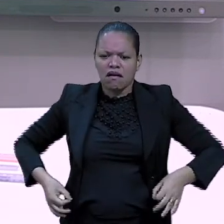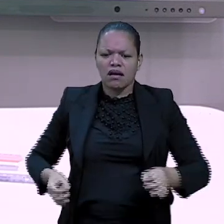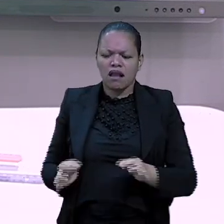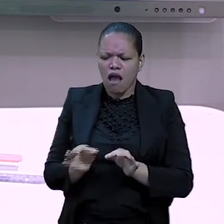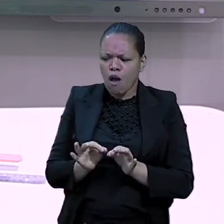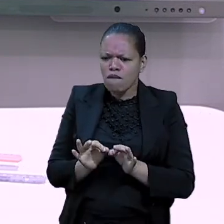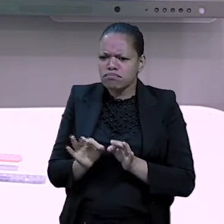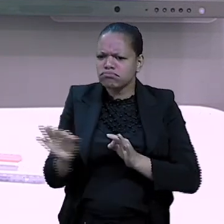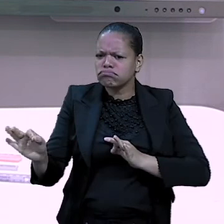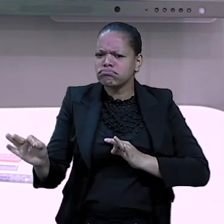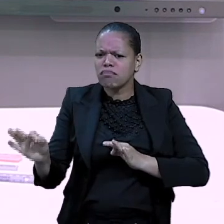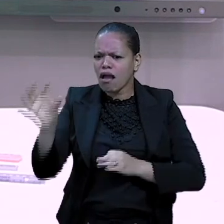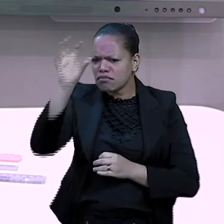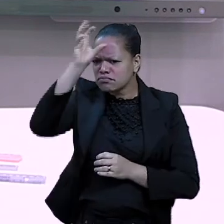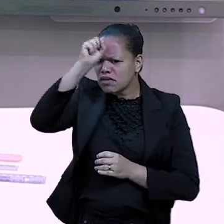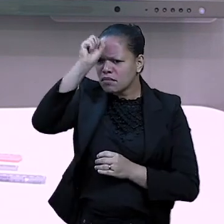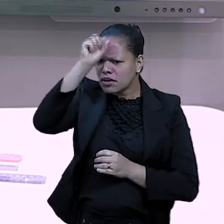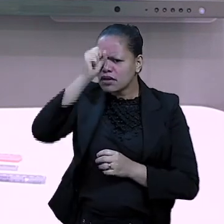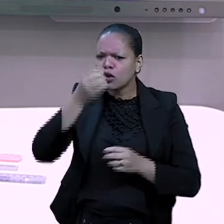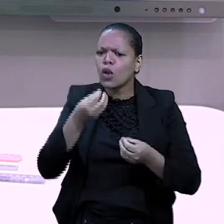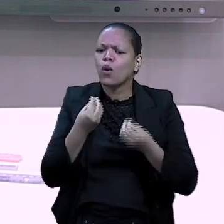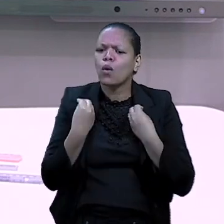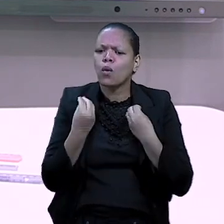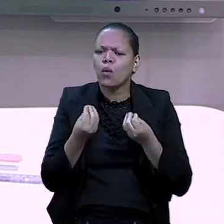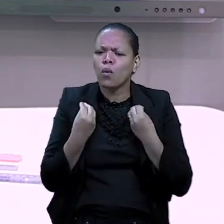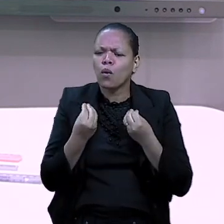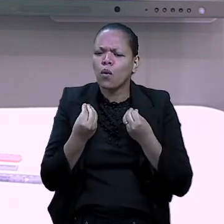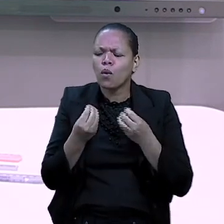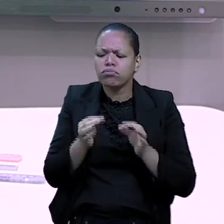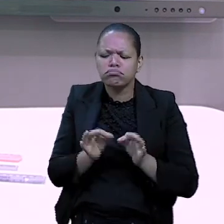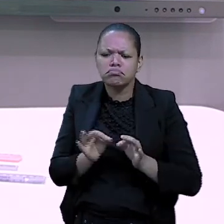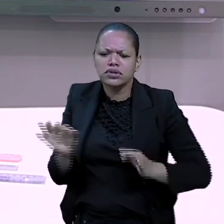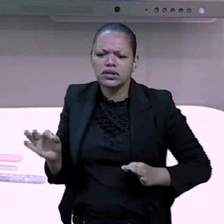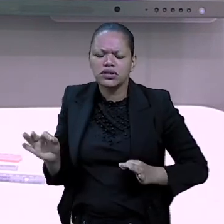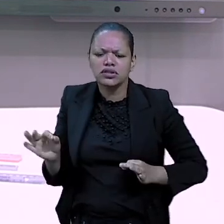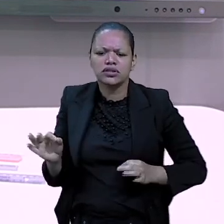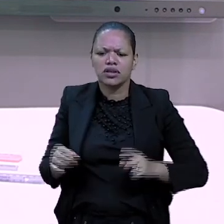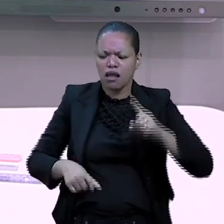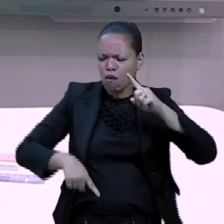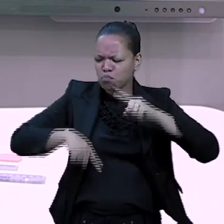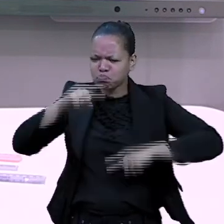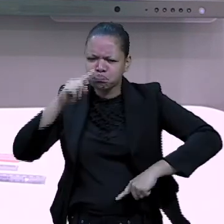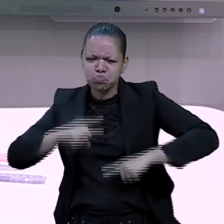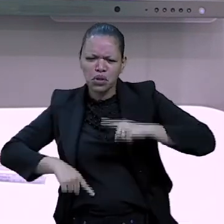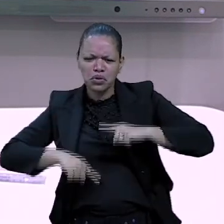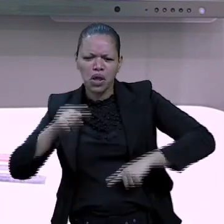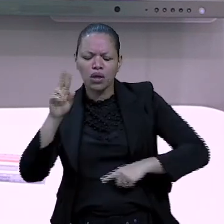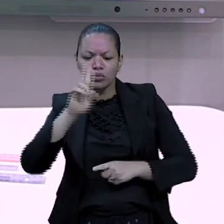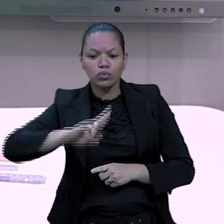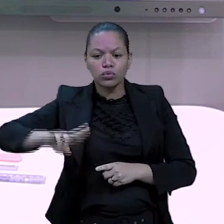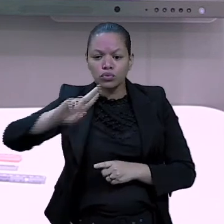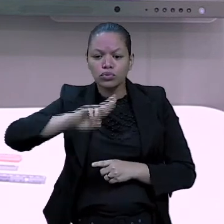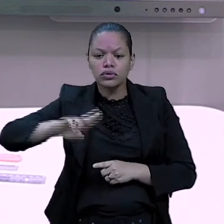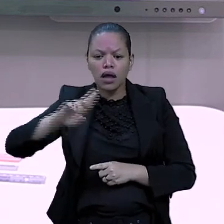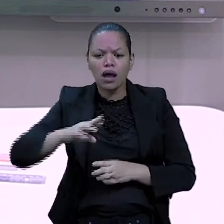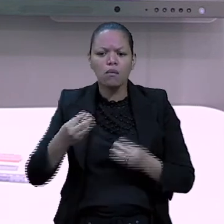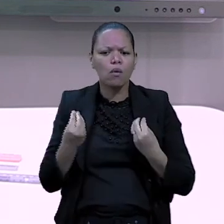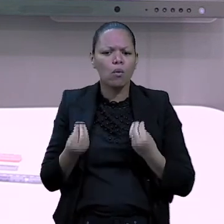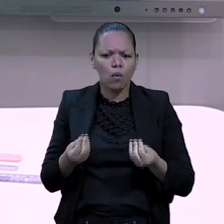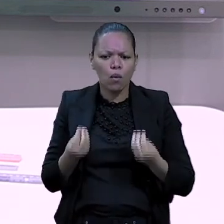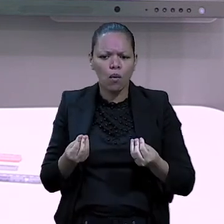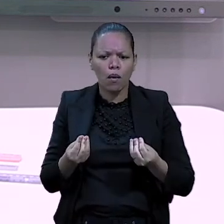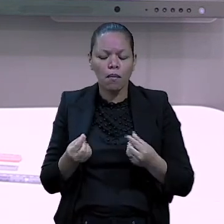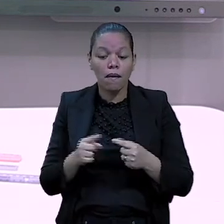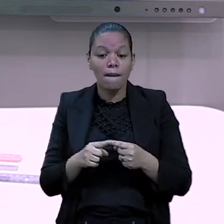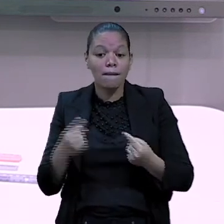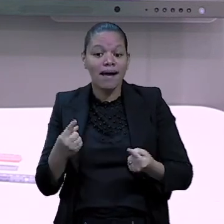gente vai aprender esses termos da matemática, quais os instrumentos que a gente usa, como a gente faz a medição. Mas antes disso, a professora